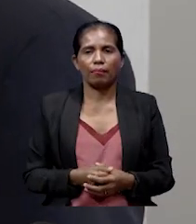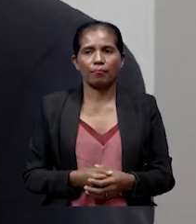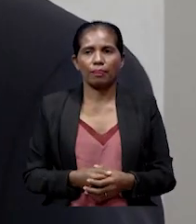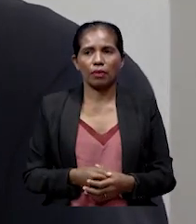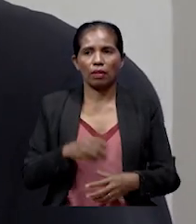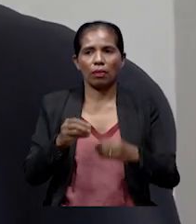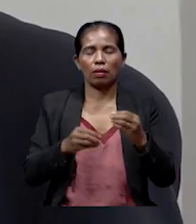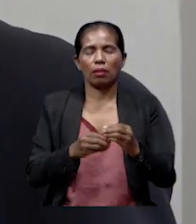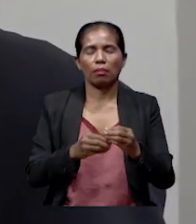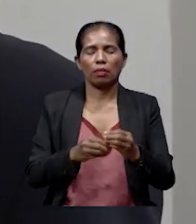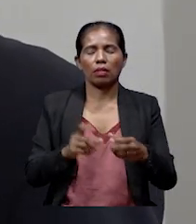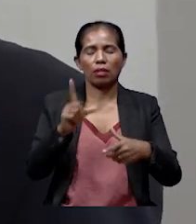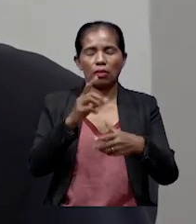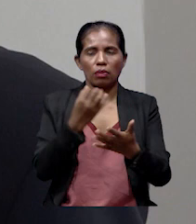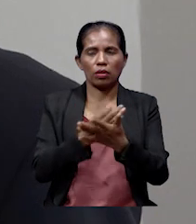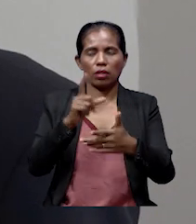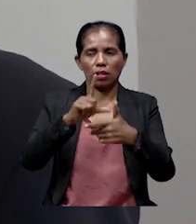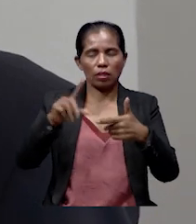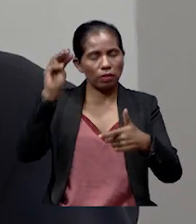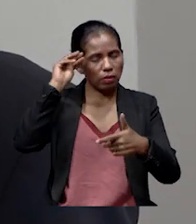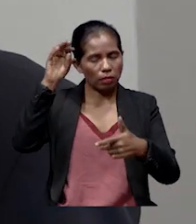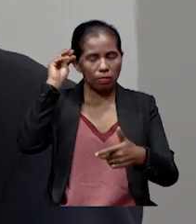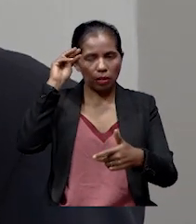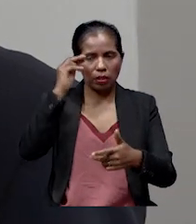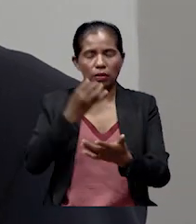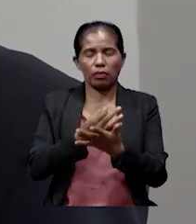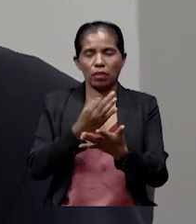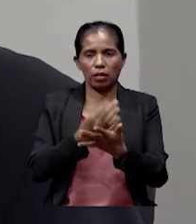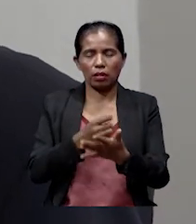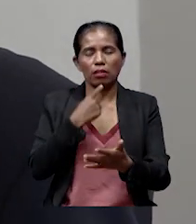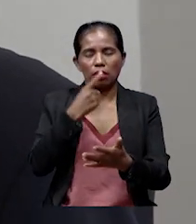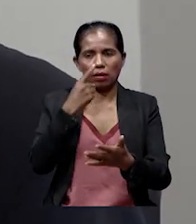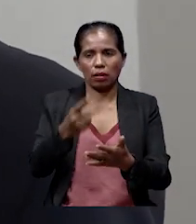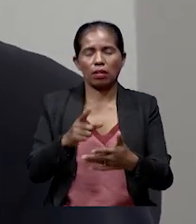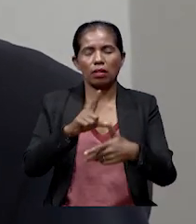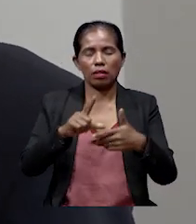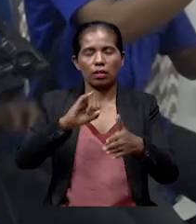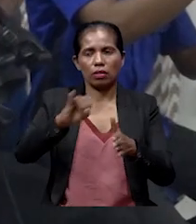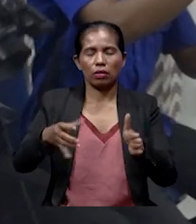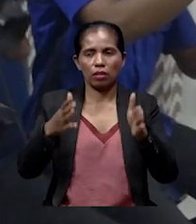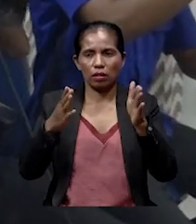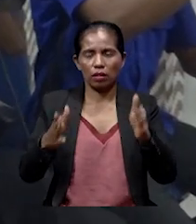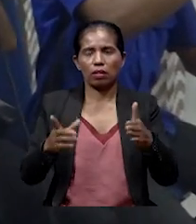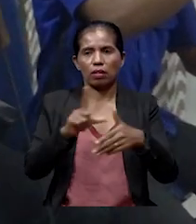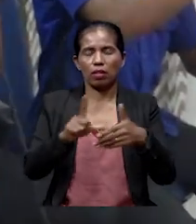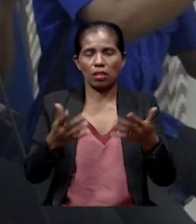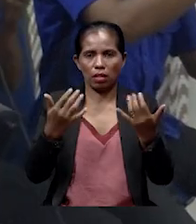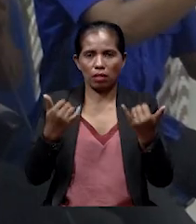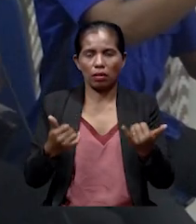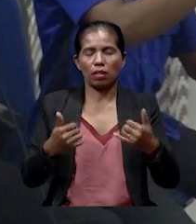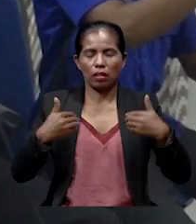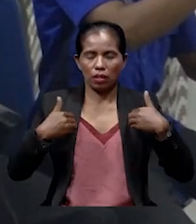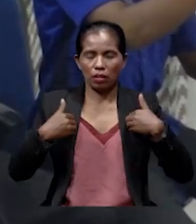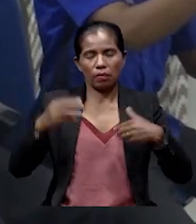a subsídio Linha Frente, ministro Finanças Rui Gomes Hateten, lista jornalista Linha Frente da Daune e a